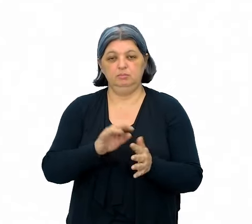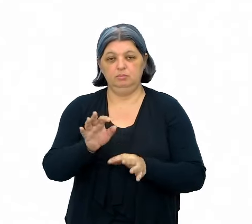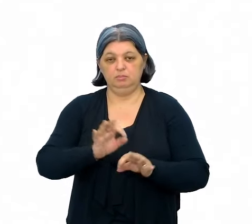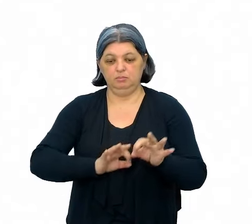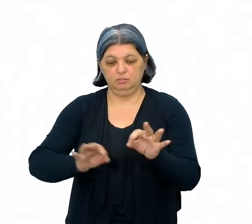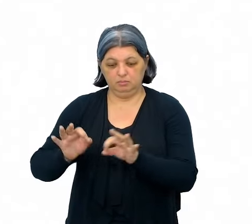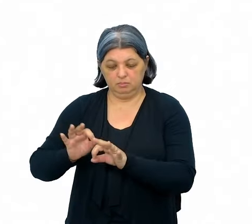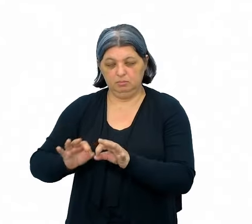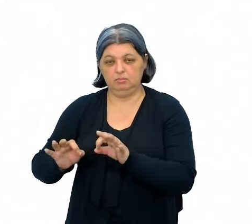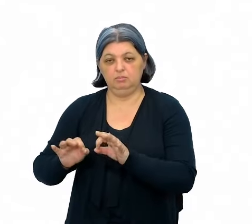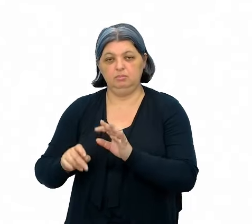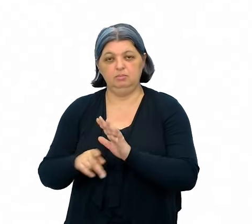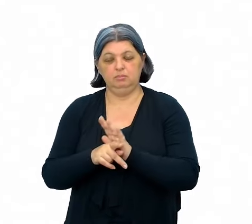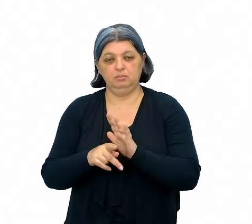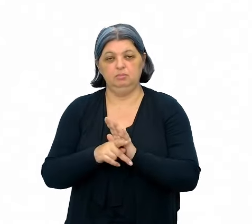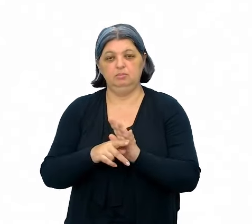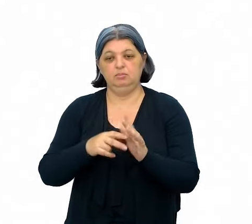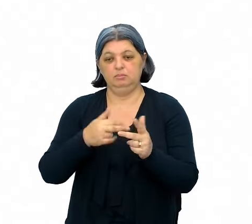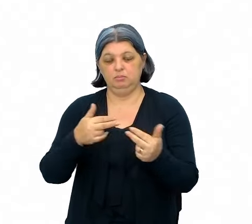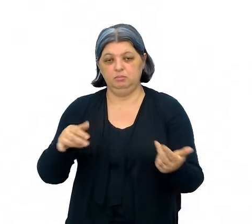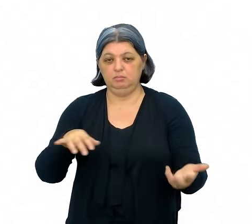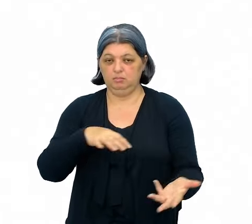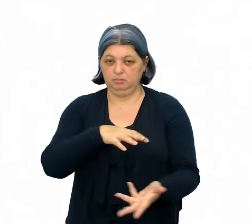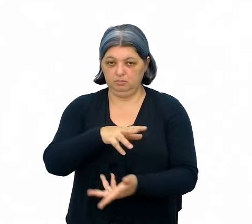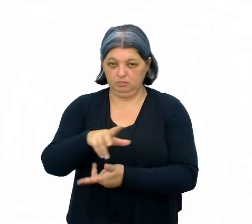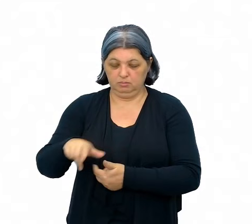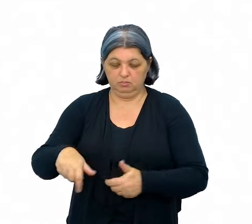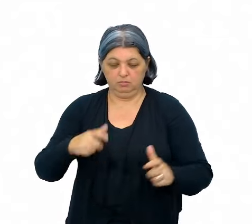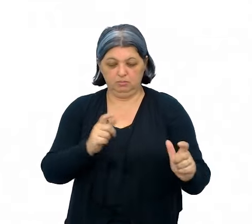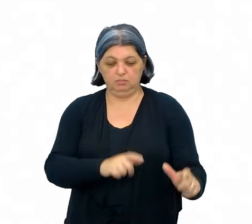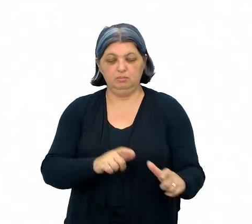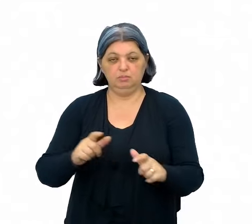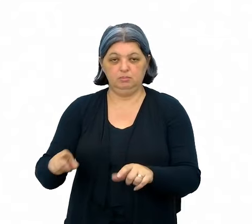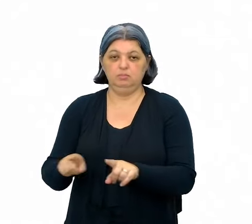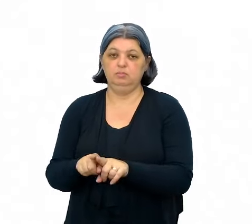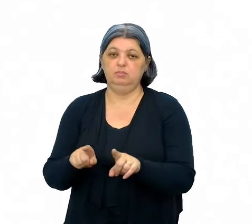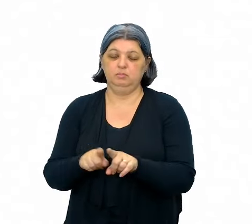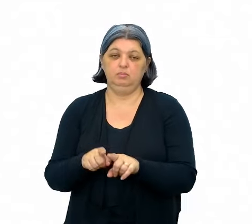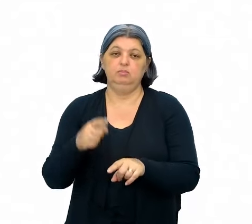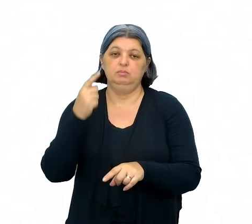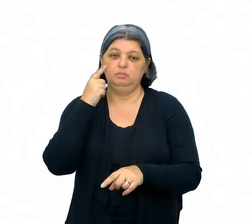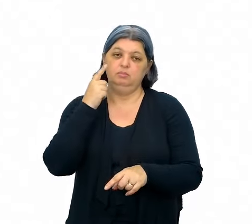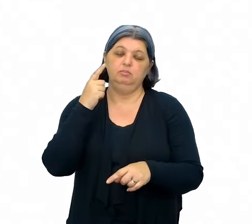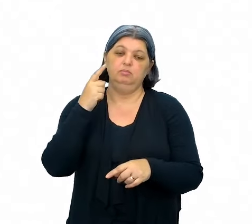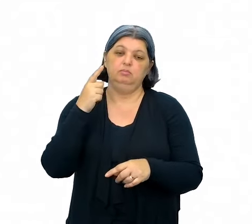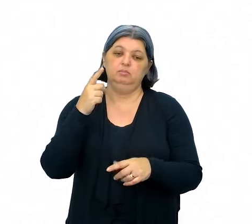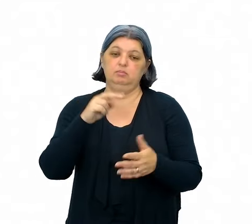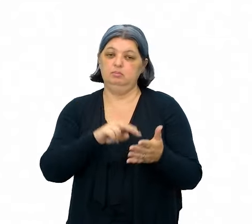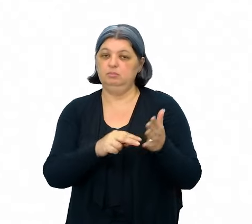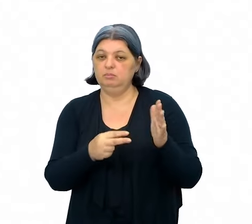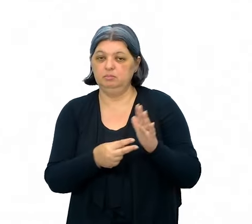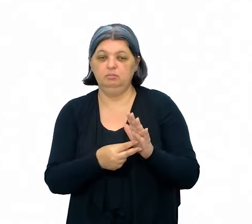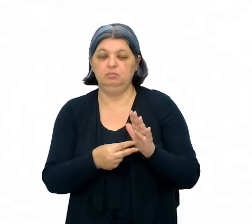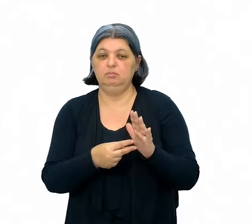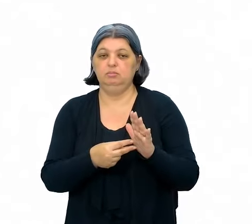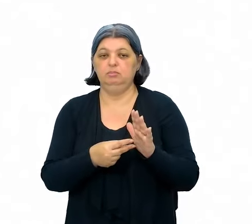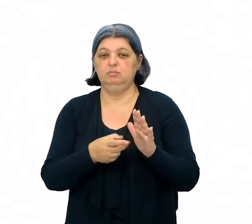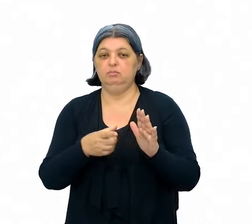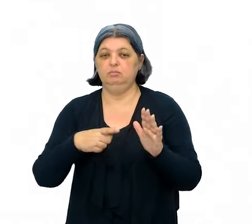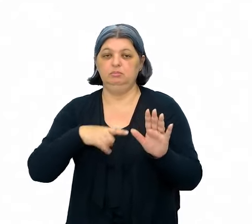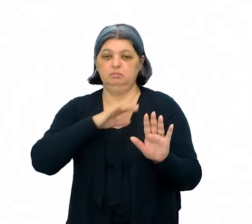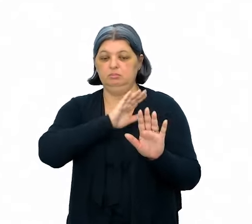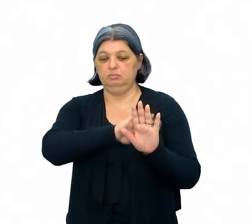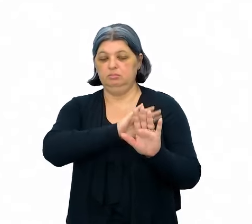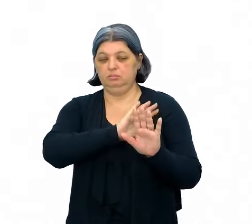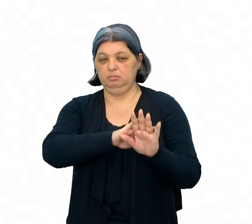de inferências globais e inferências locais, buscando construir sentidos que não estão explícitos no